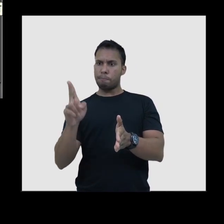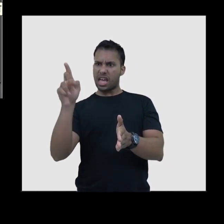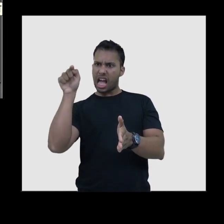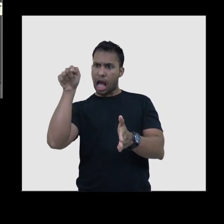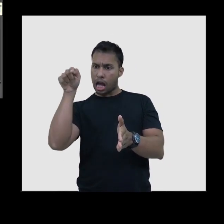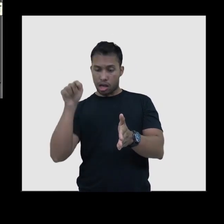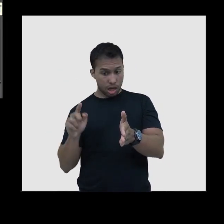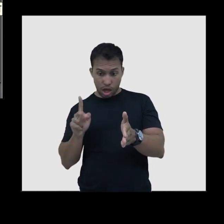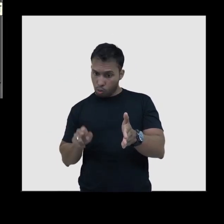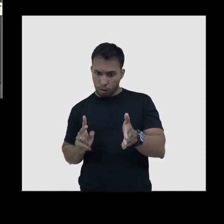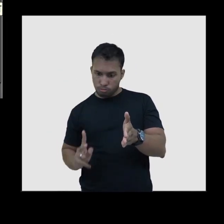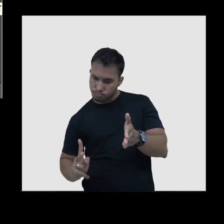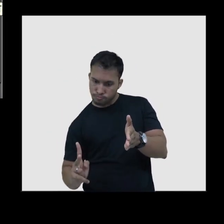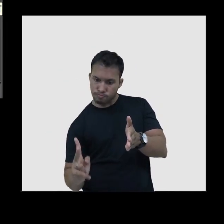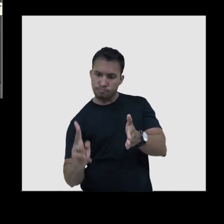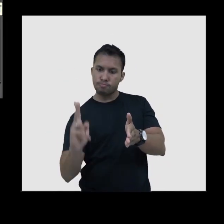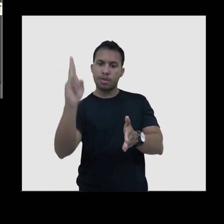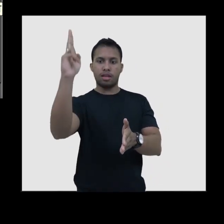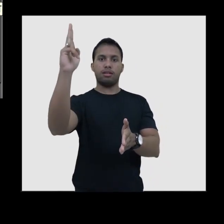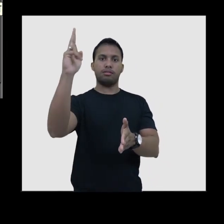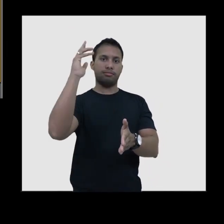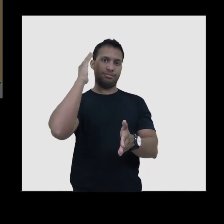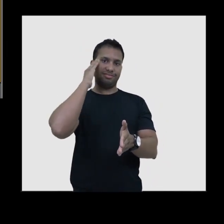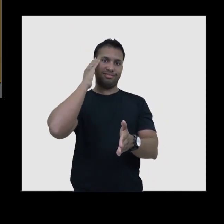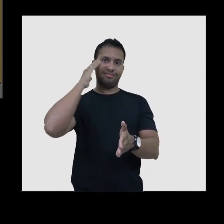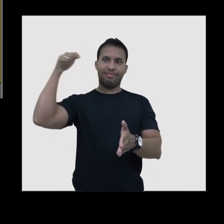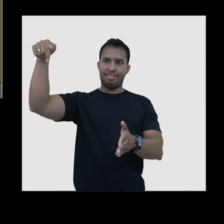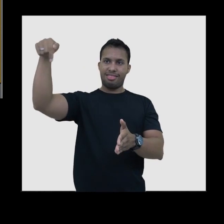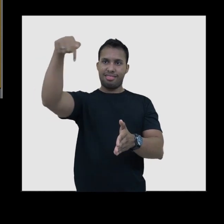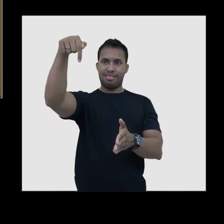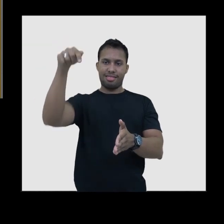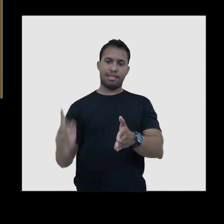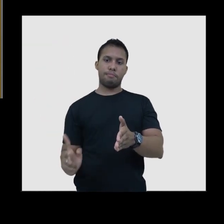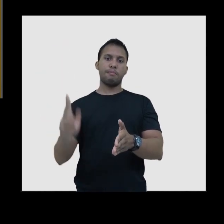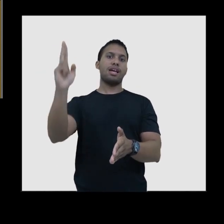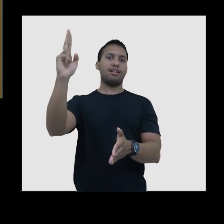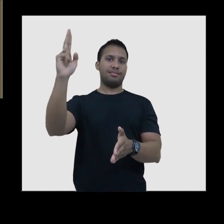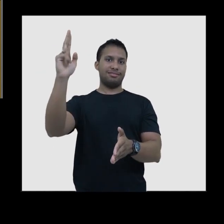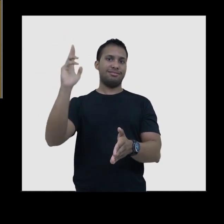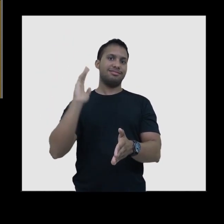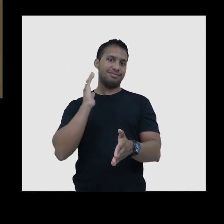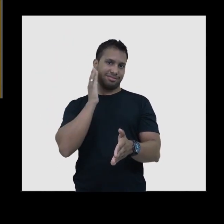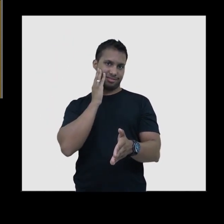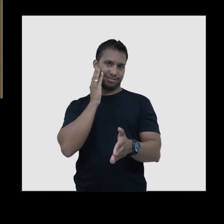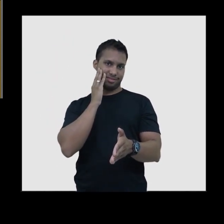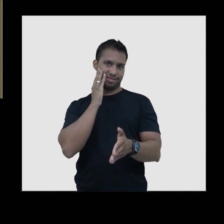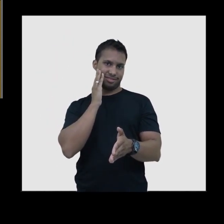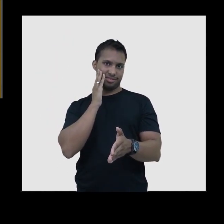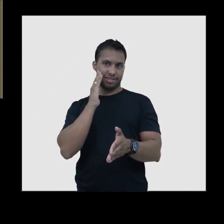e vou clicar aqui sobre a linha onde eu deixei a agulha, ó, na camada do intérprete.